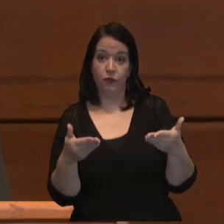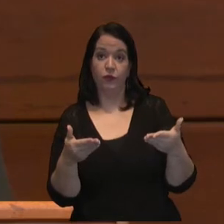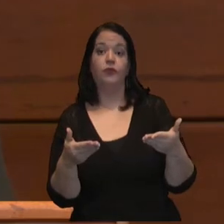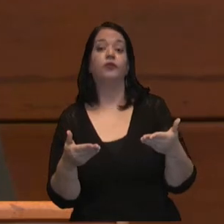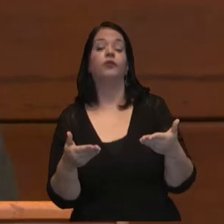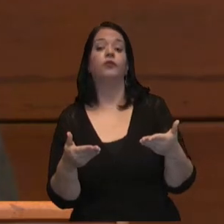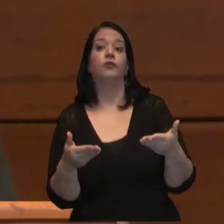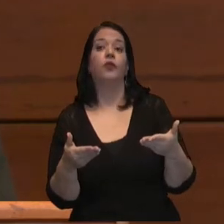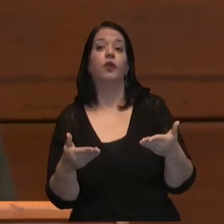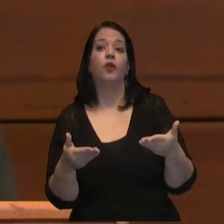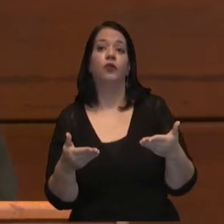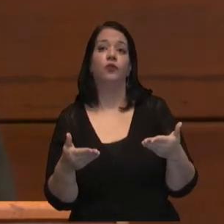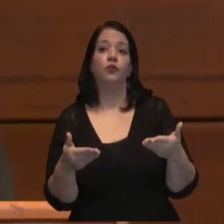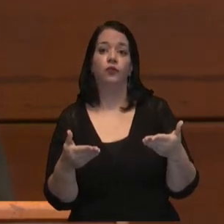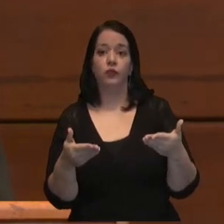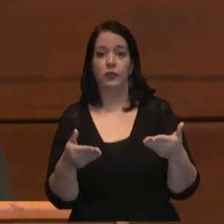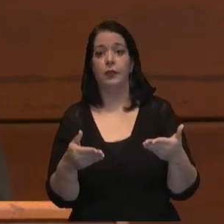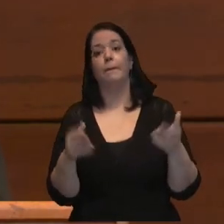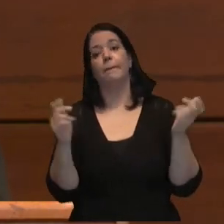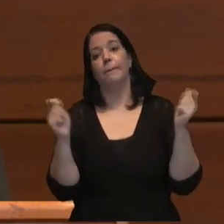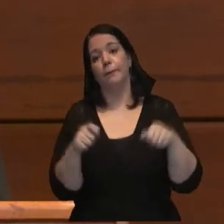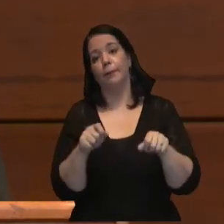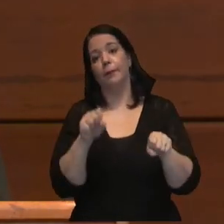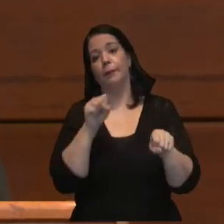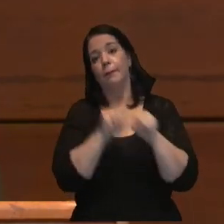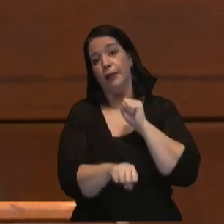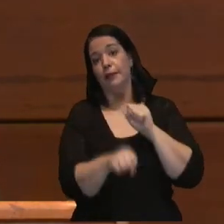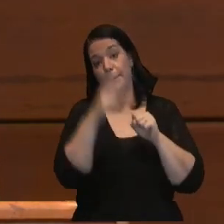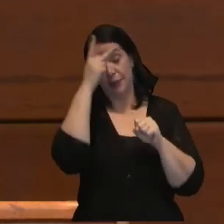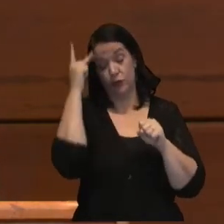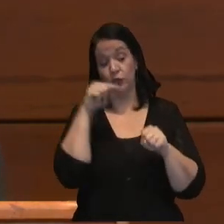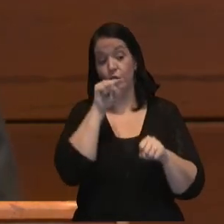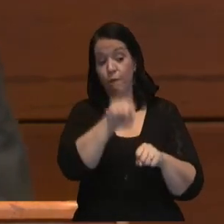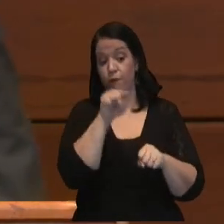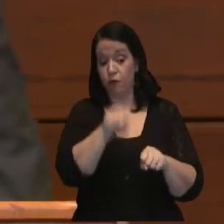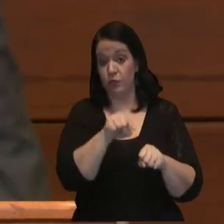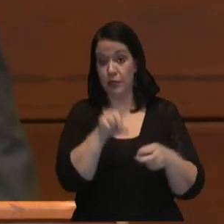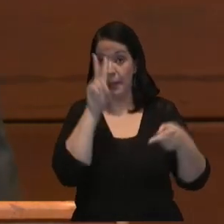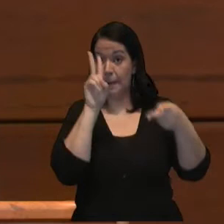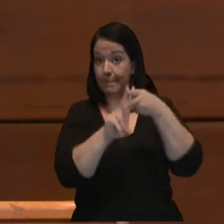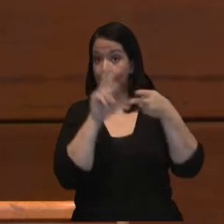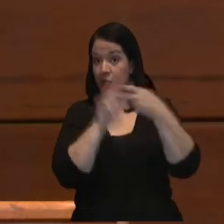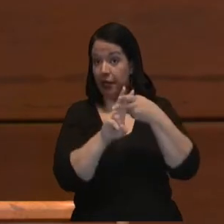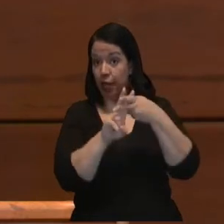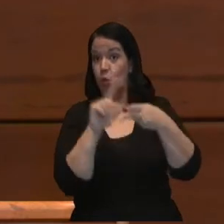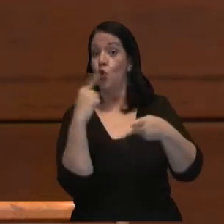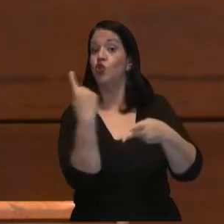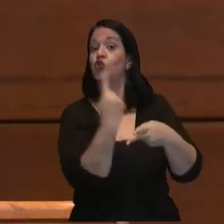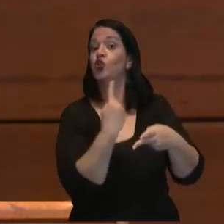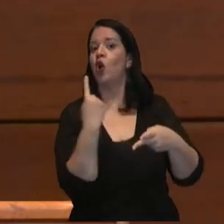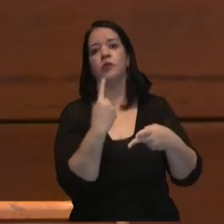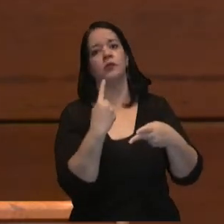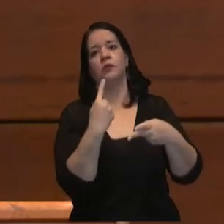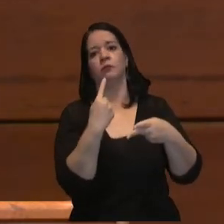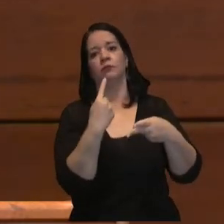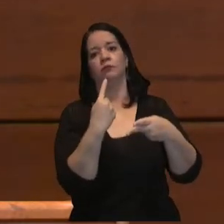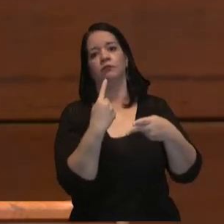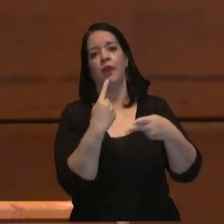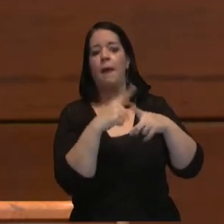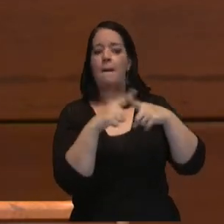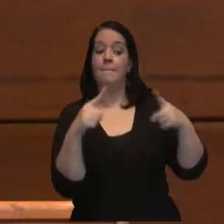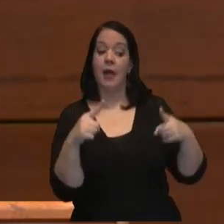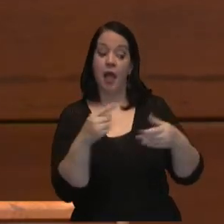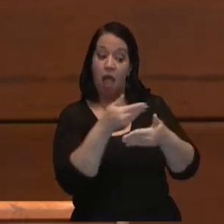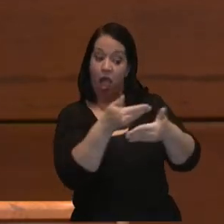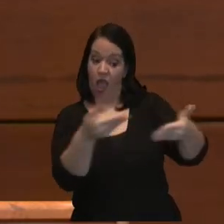tua espada e com o teu arco. Porém a estes, manda pôr-lhes diante pão e